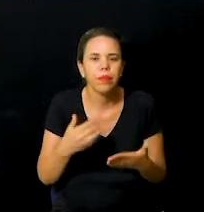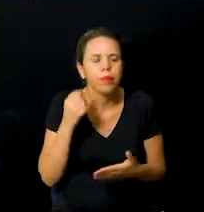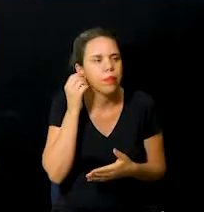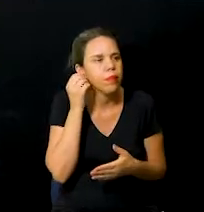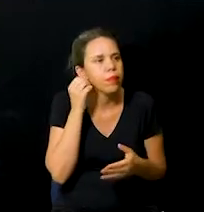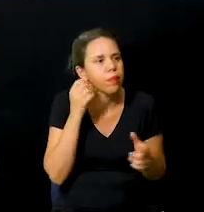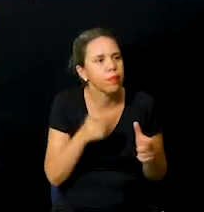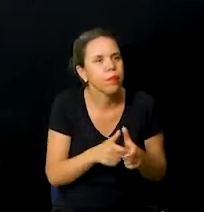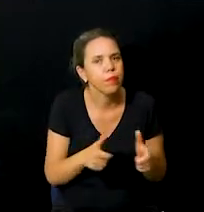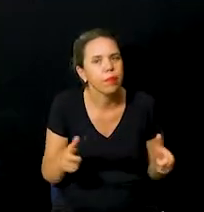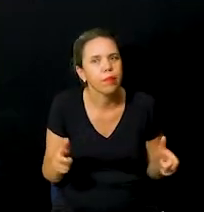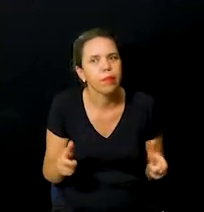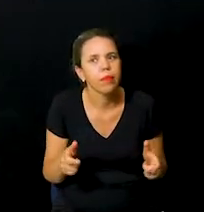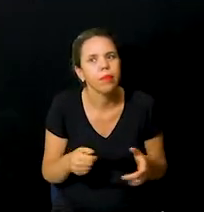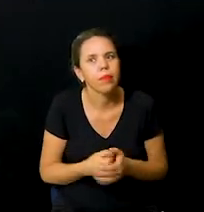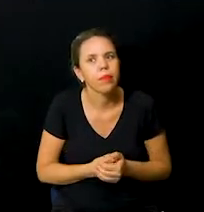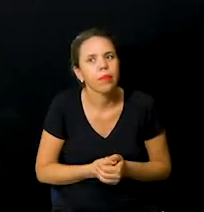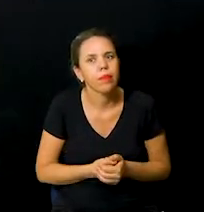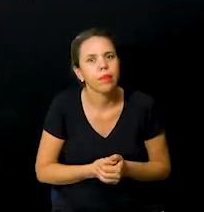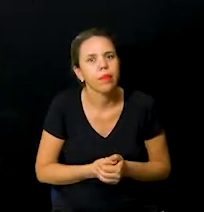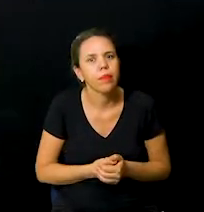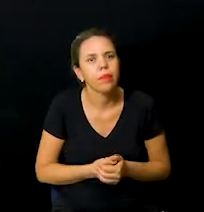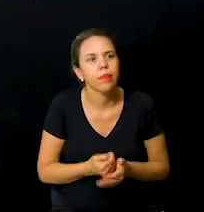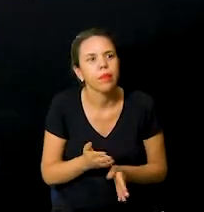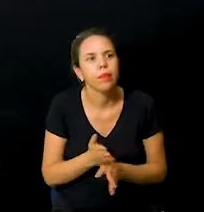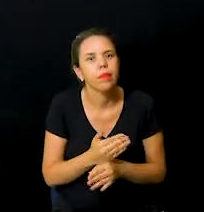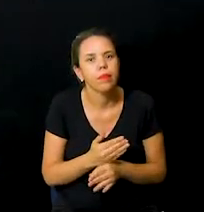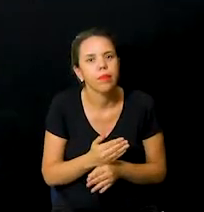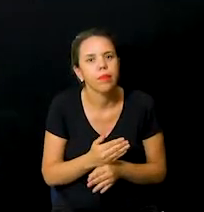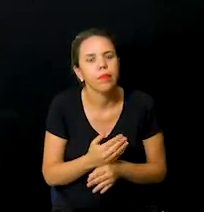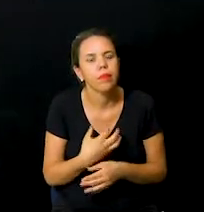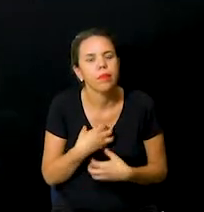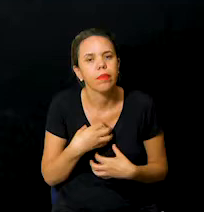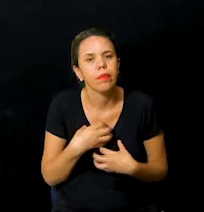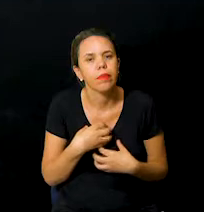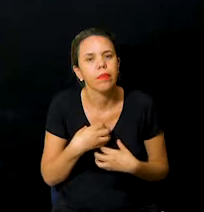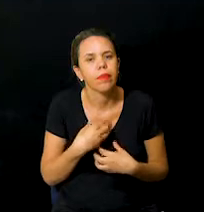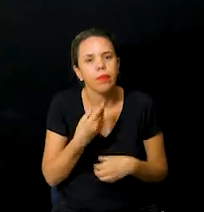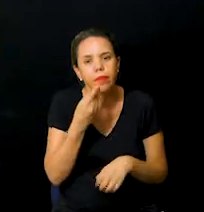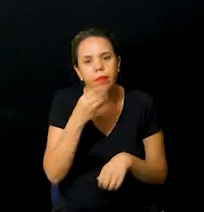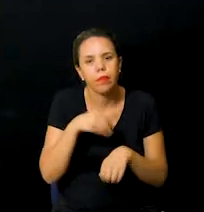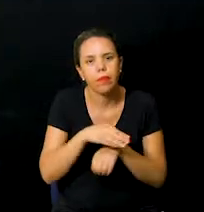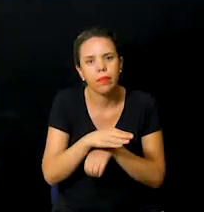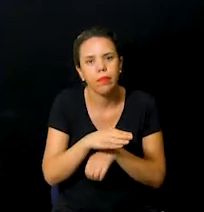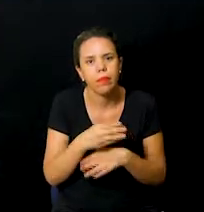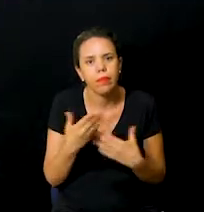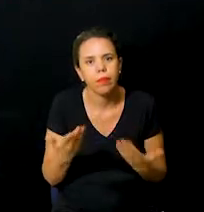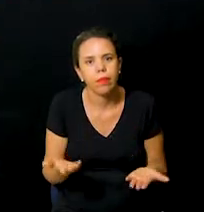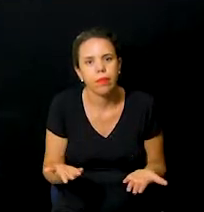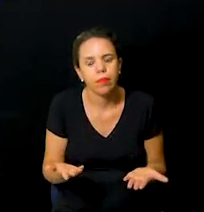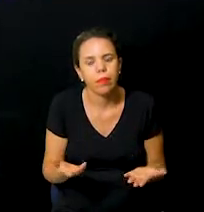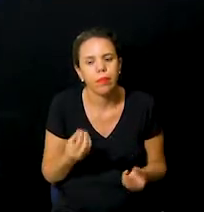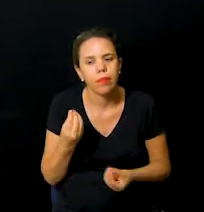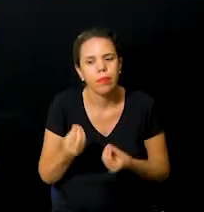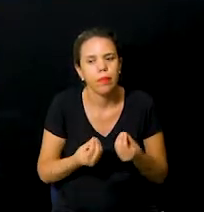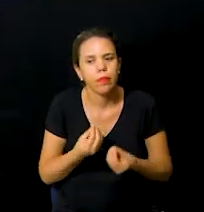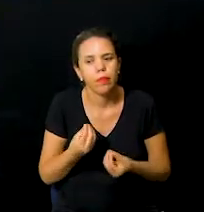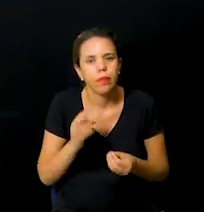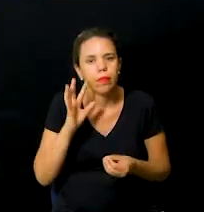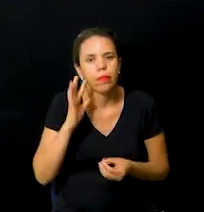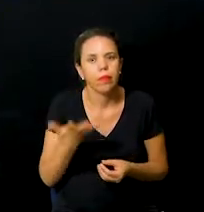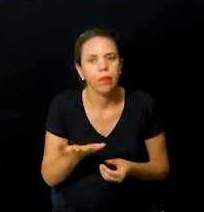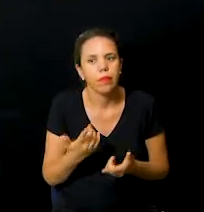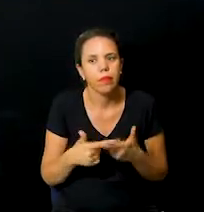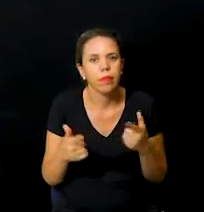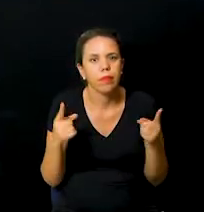vêm totalmente, a grande maioria, vem perdida com essa sensação que você trouxe, ou seja, como